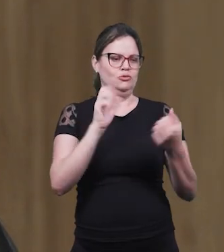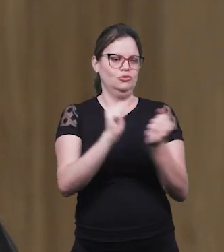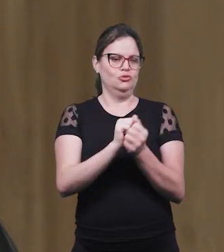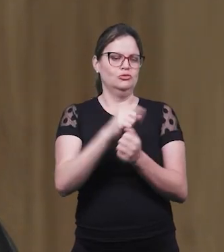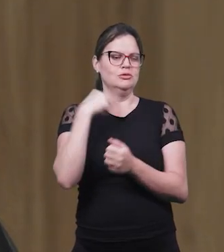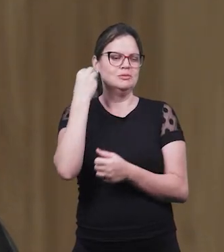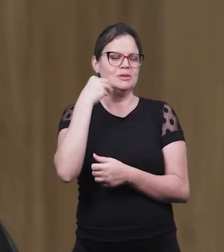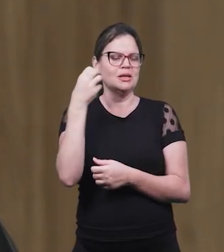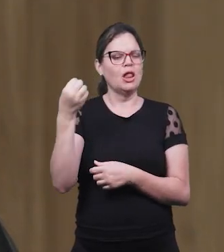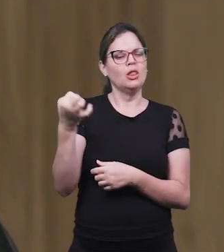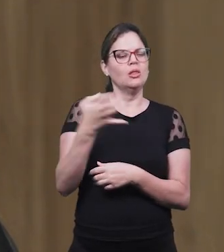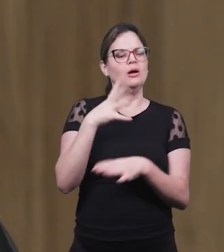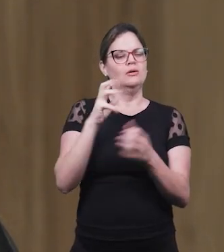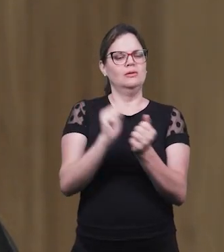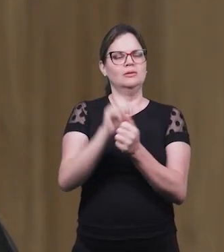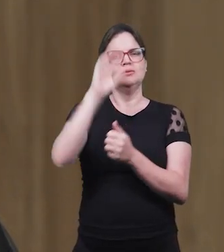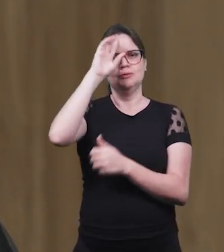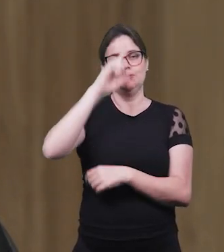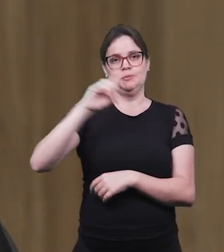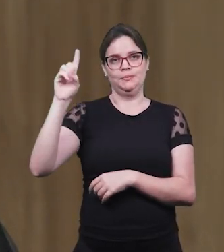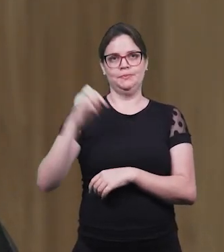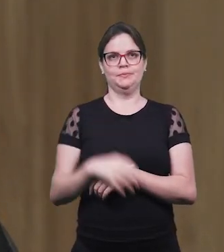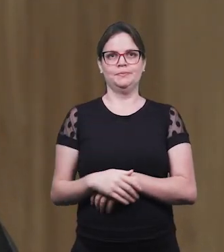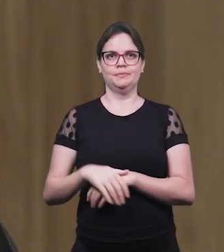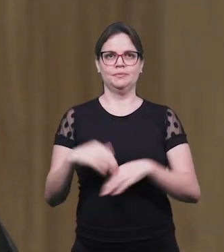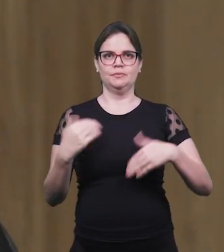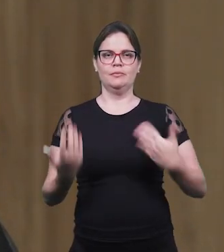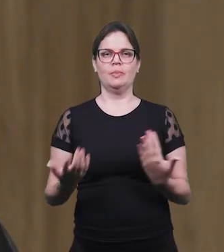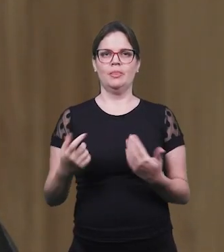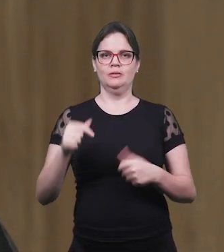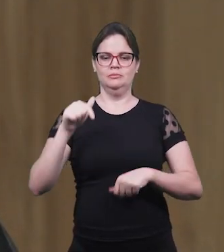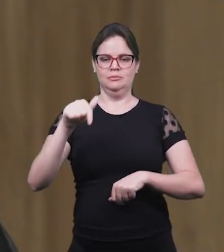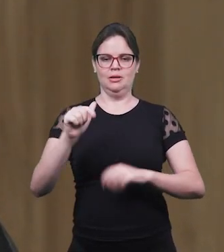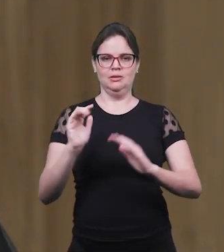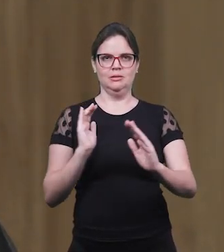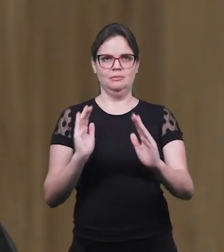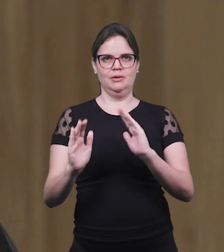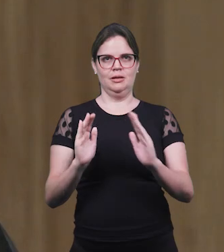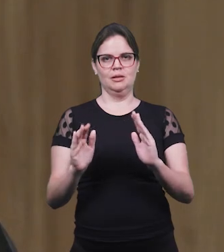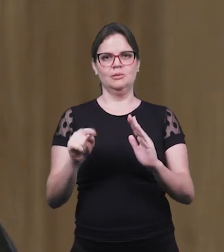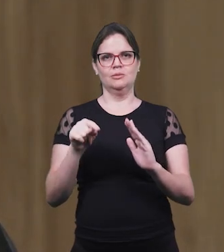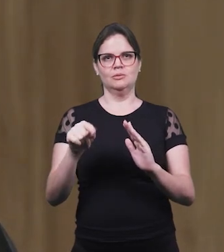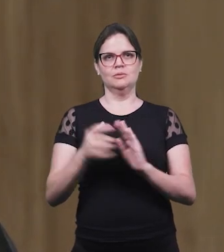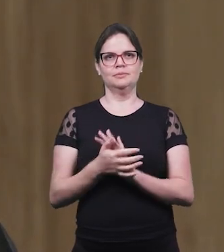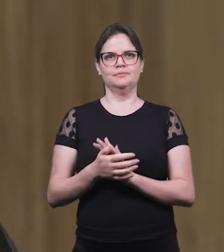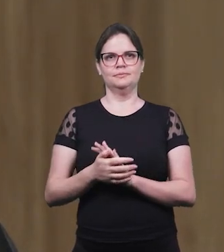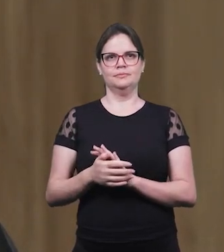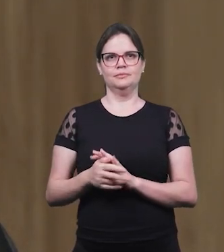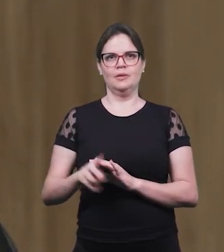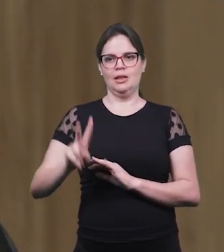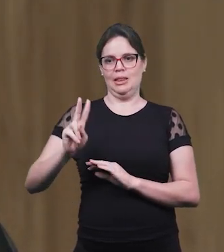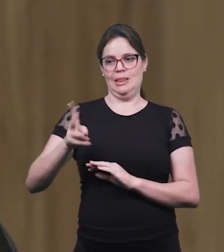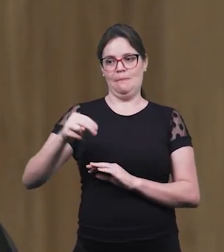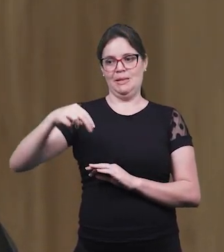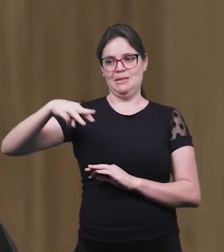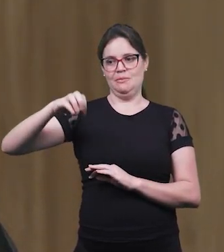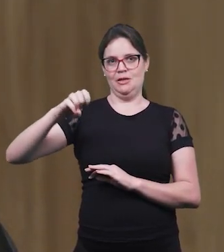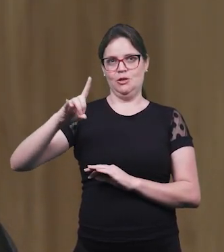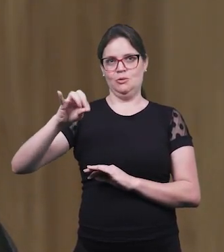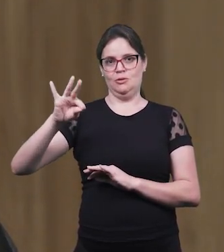E foi nessa época dessa irmã, ela era da mesma igreja metodista que